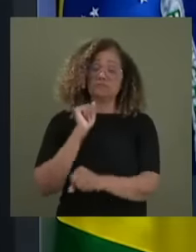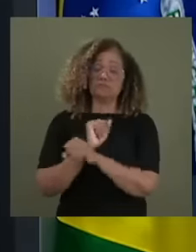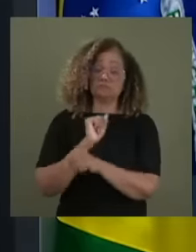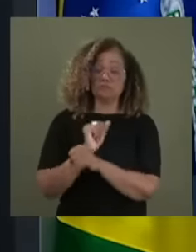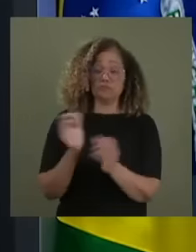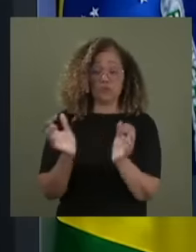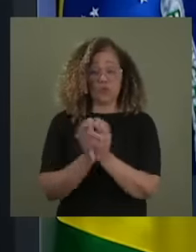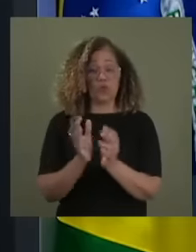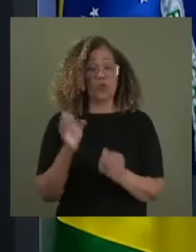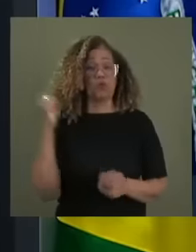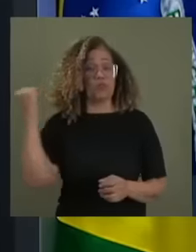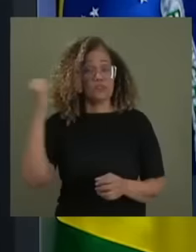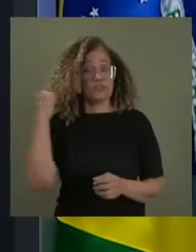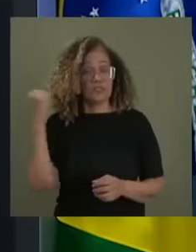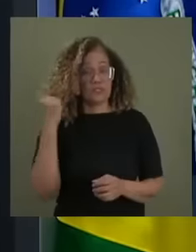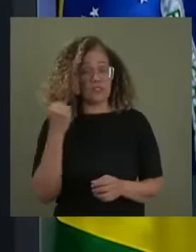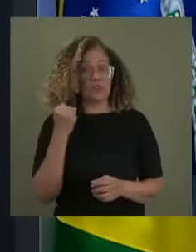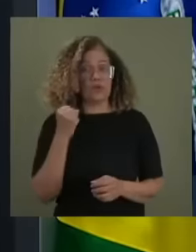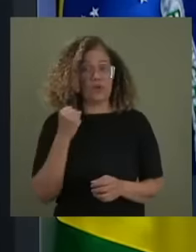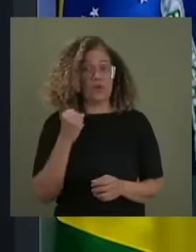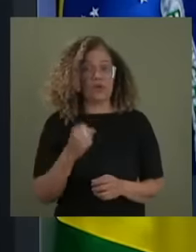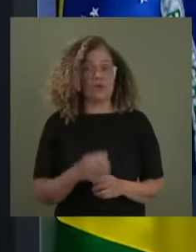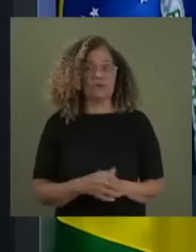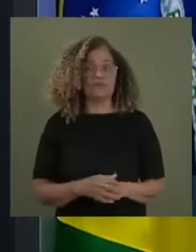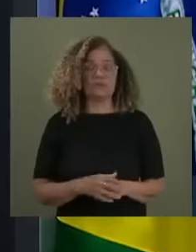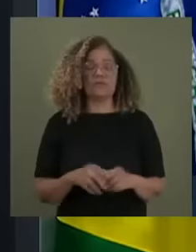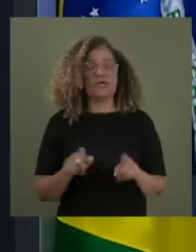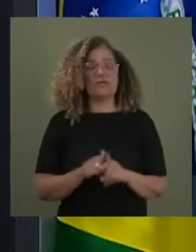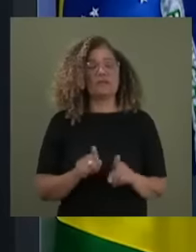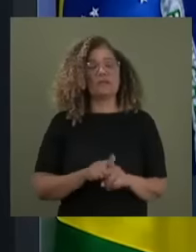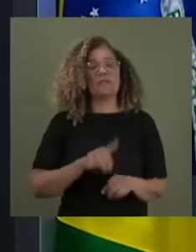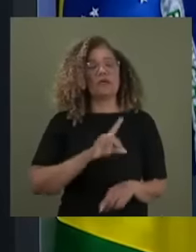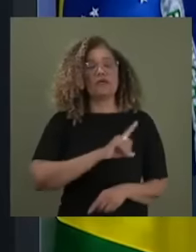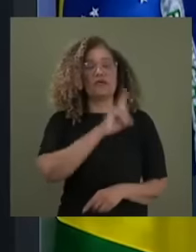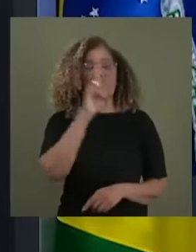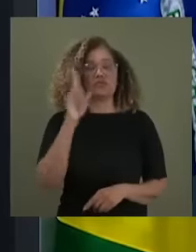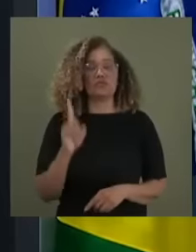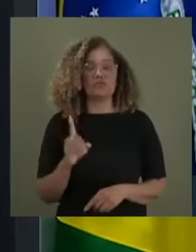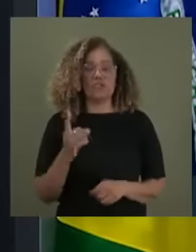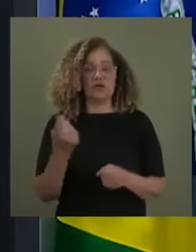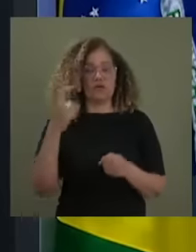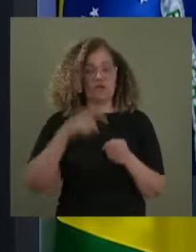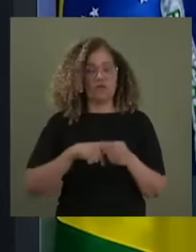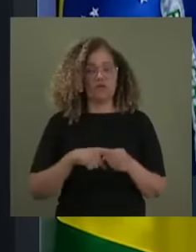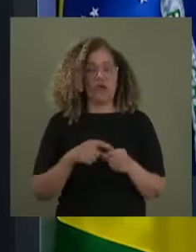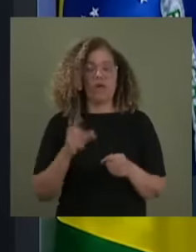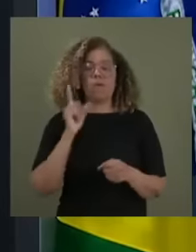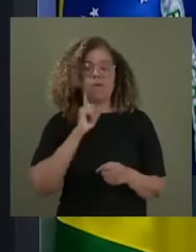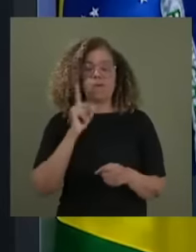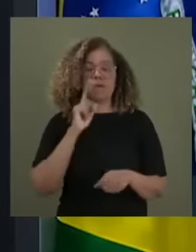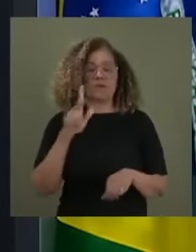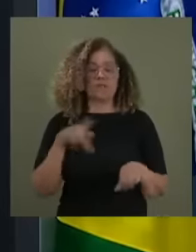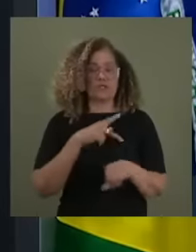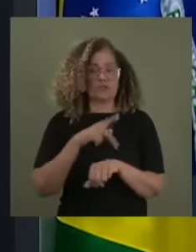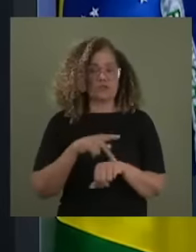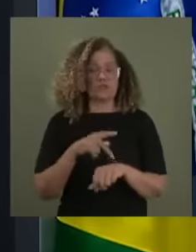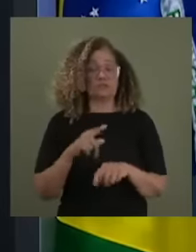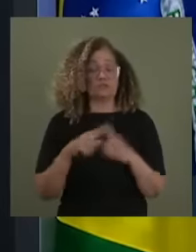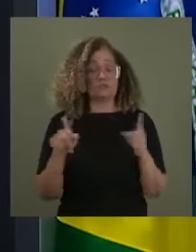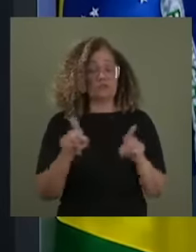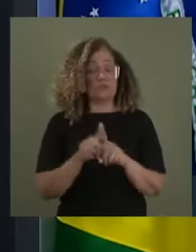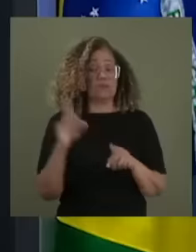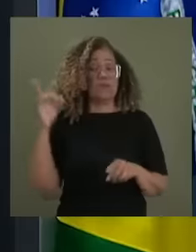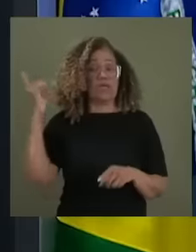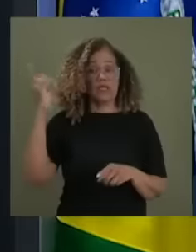senadores um a data que nós vamos voltar aos Estados Unidos os deputados mantiveram a ida